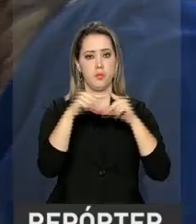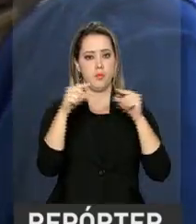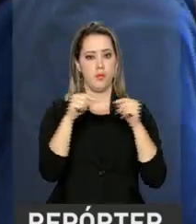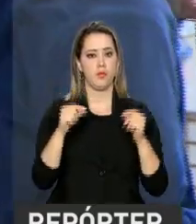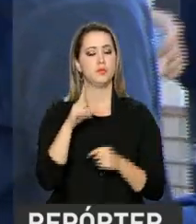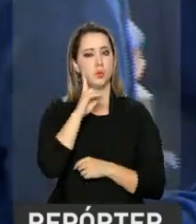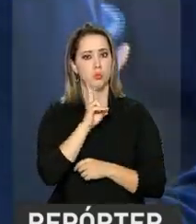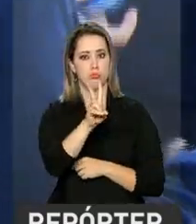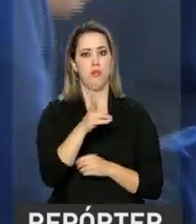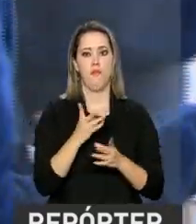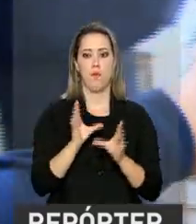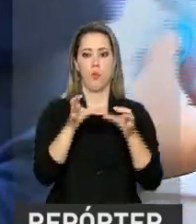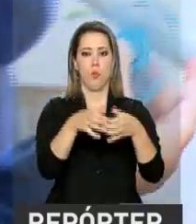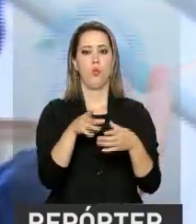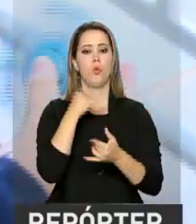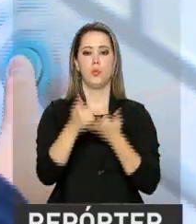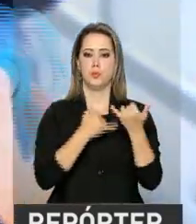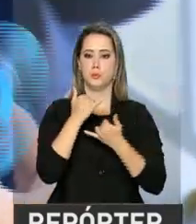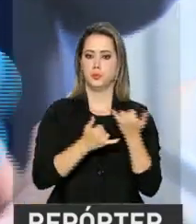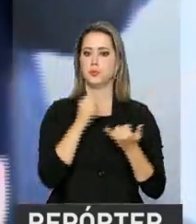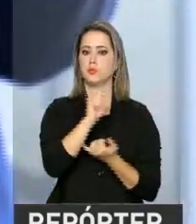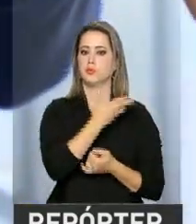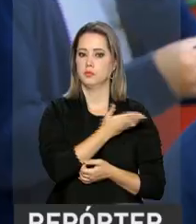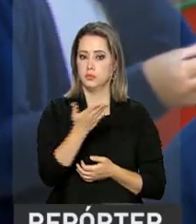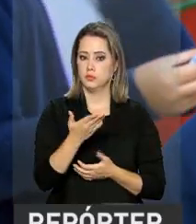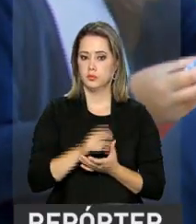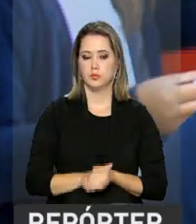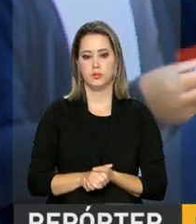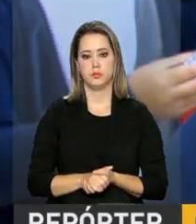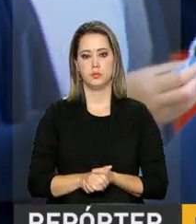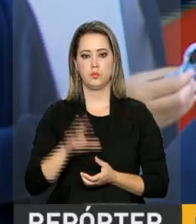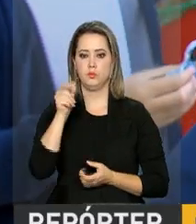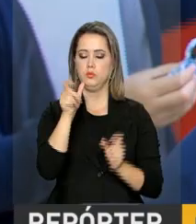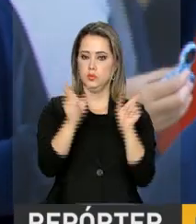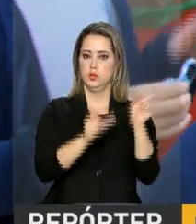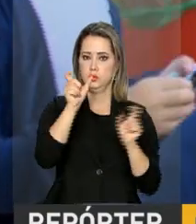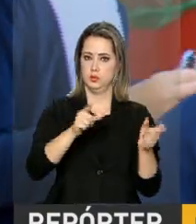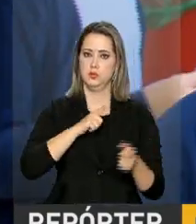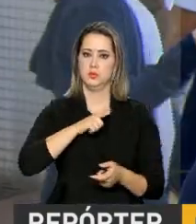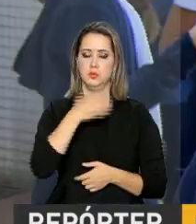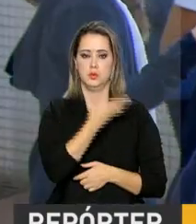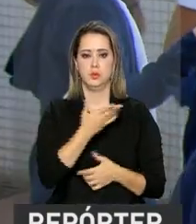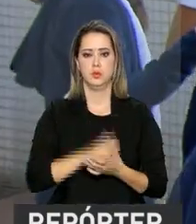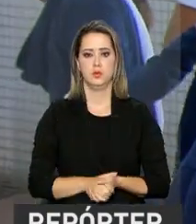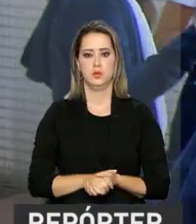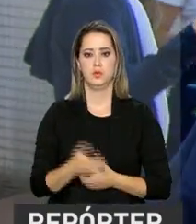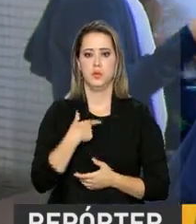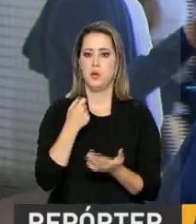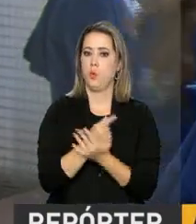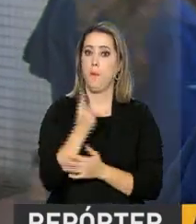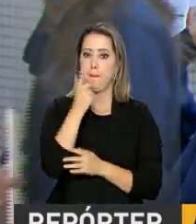foi difícil achar um grupo se divertindo com os hand spinners. Todo mundo tenta, todo mundo brincando. Eu comprei